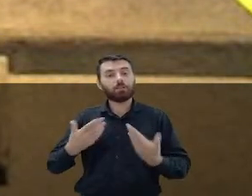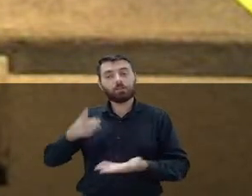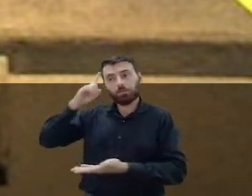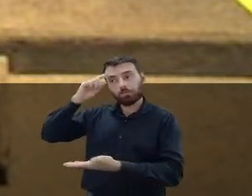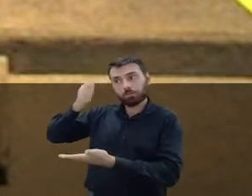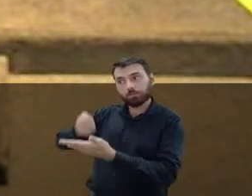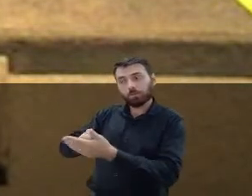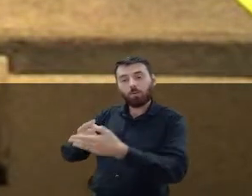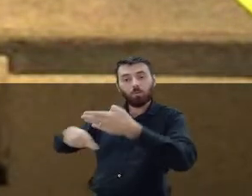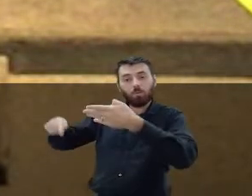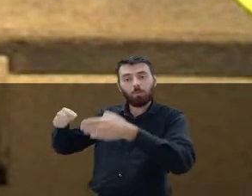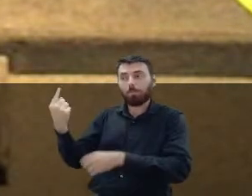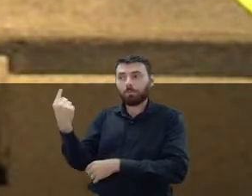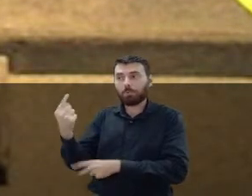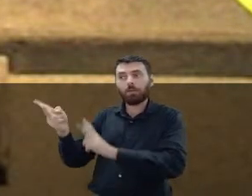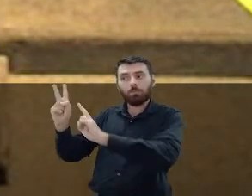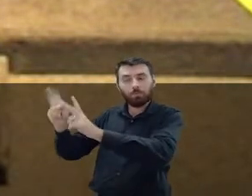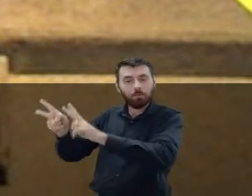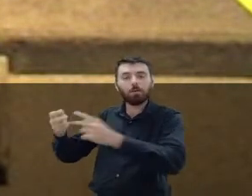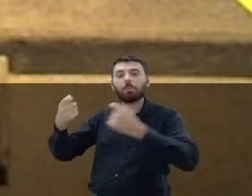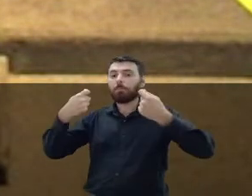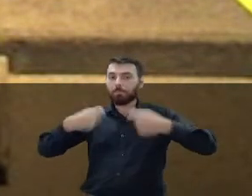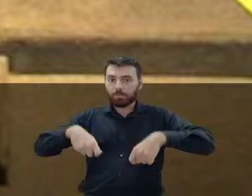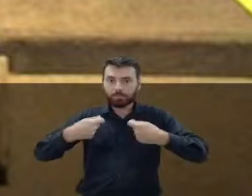grau, afastando-se